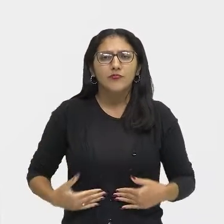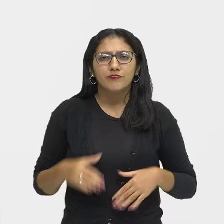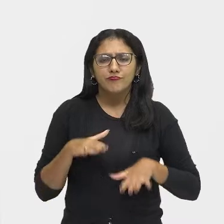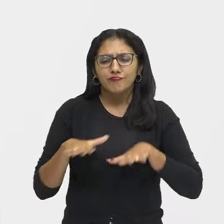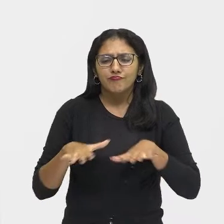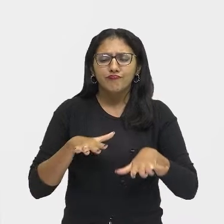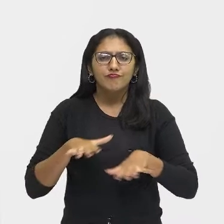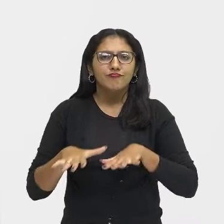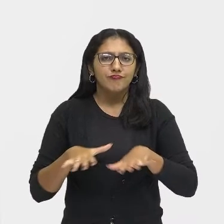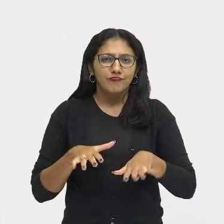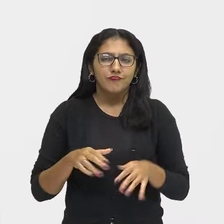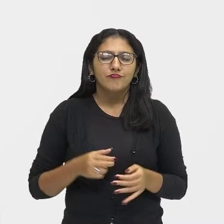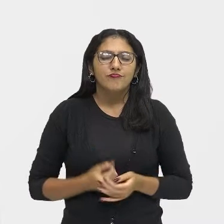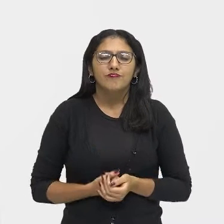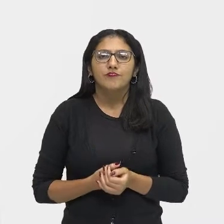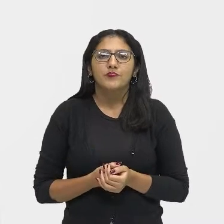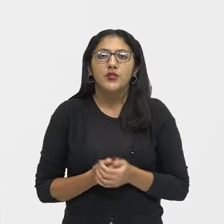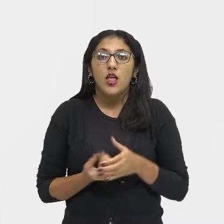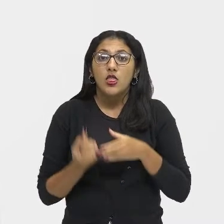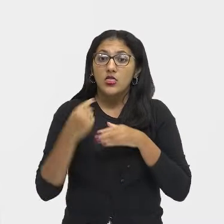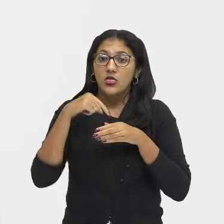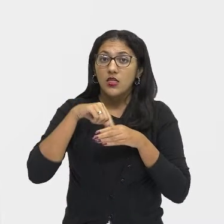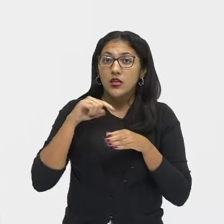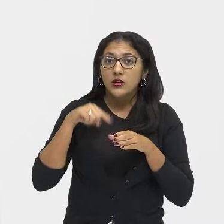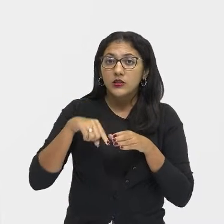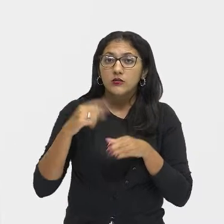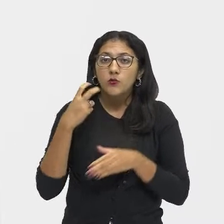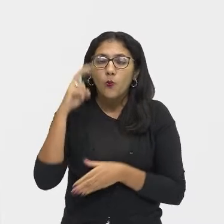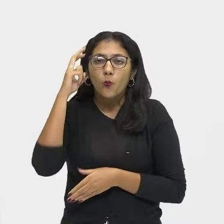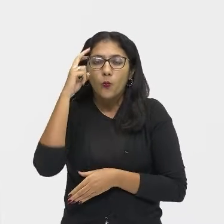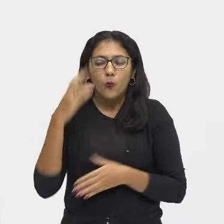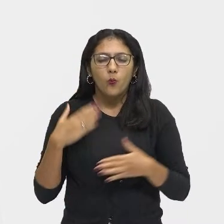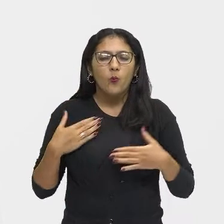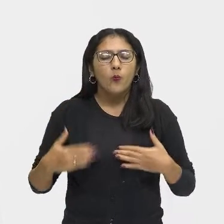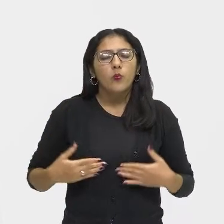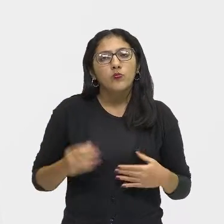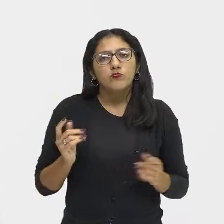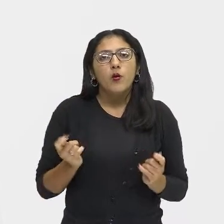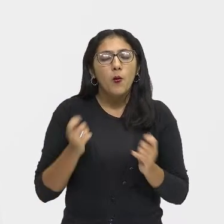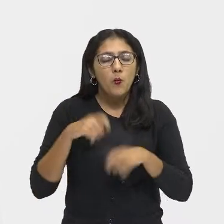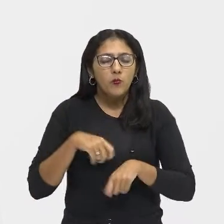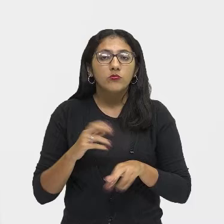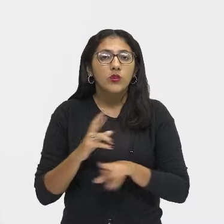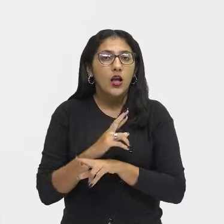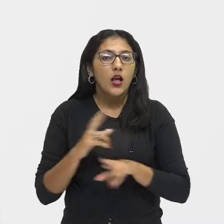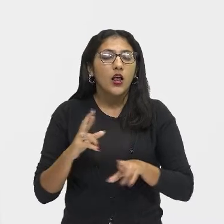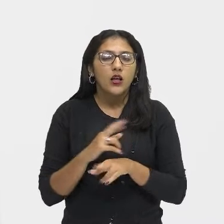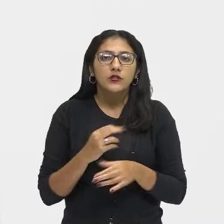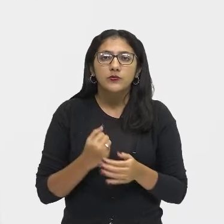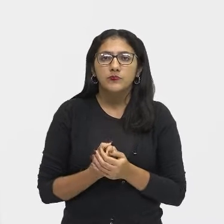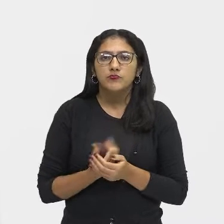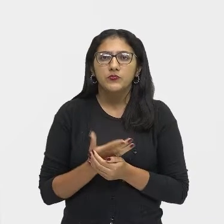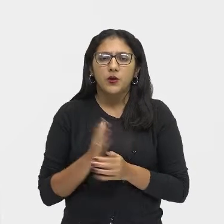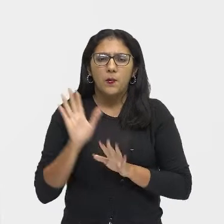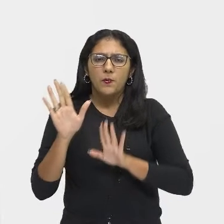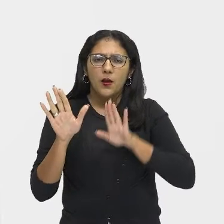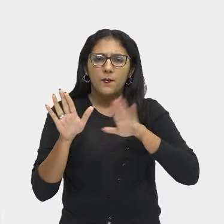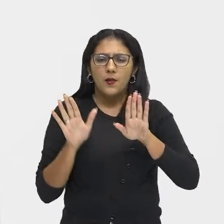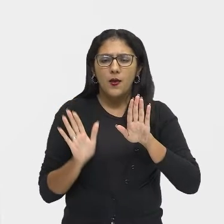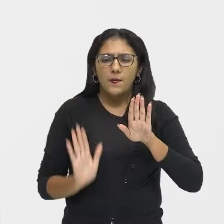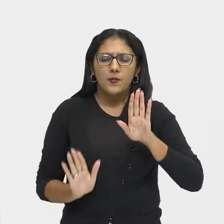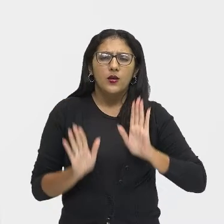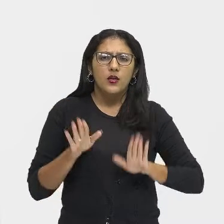rítmicas e expressivas. Dentro delas, nós podemos incluir atividades de mímica,